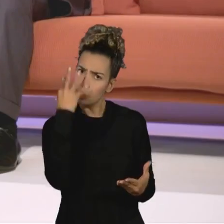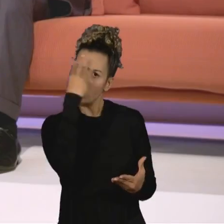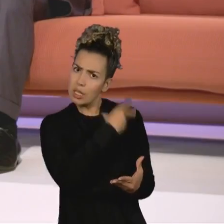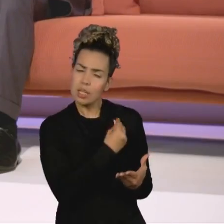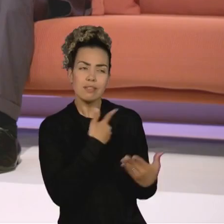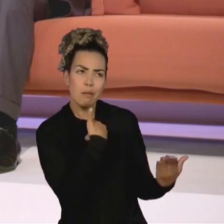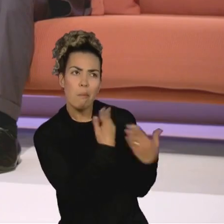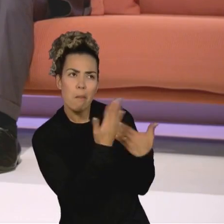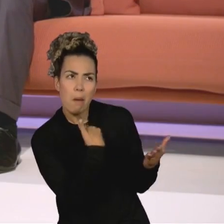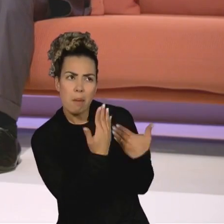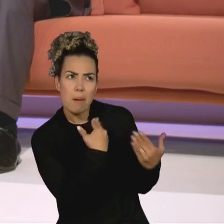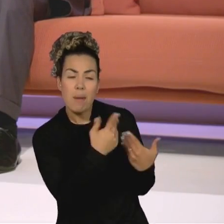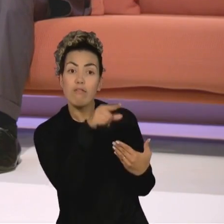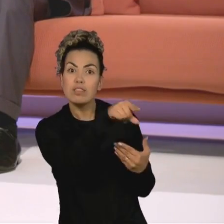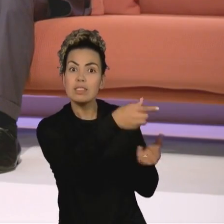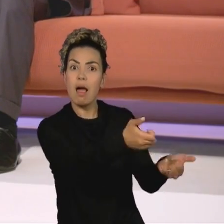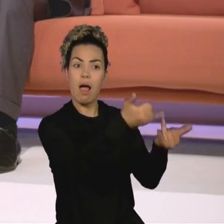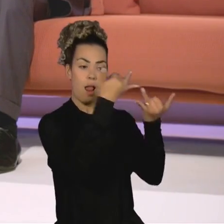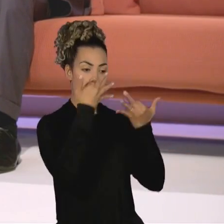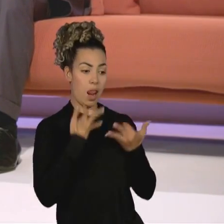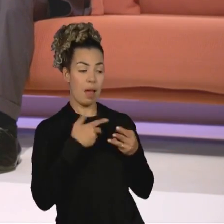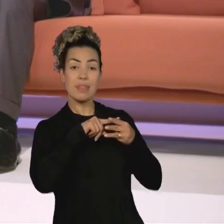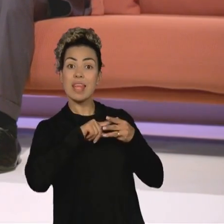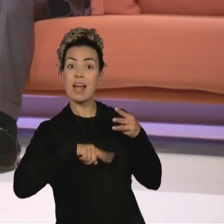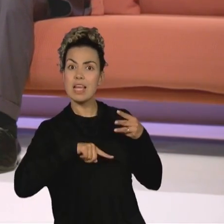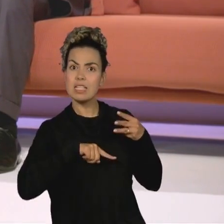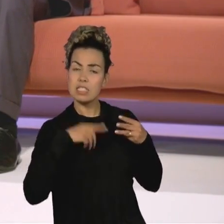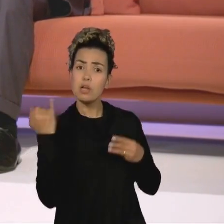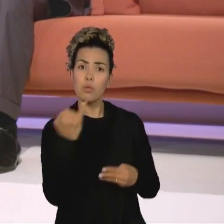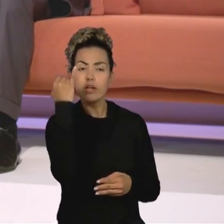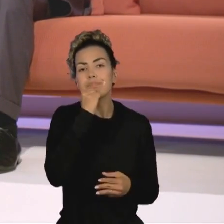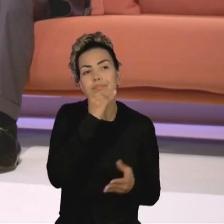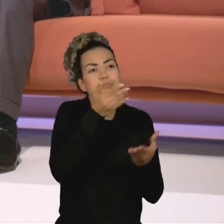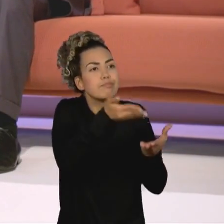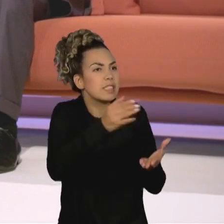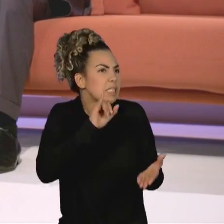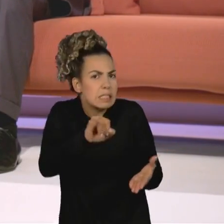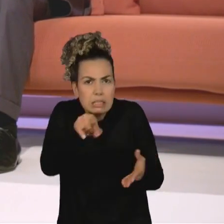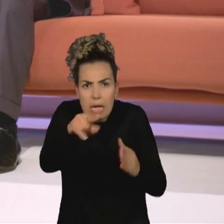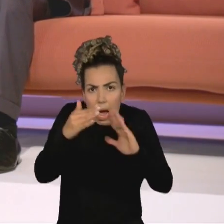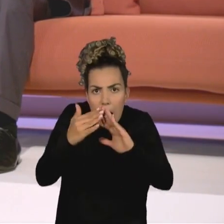né, que é muito legal para quem está estudando em casa, para direito, quem quer ser